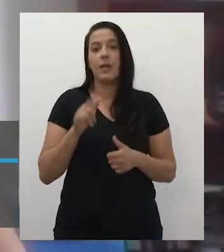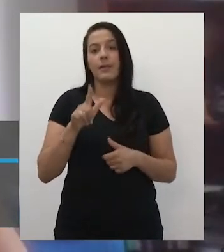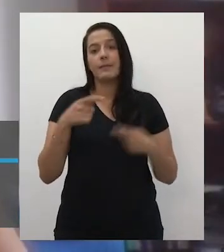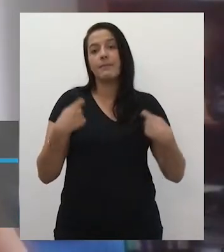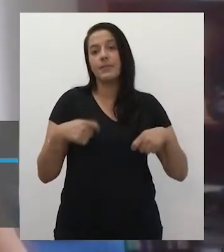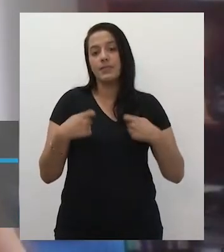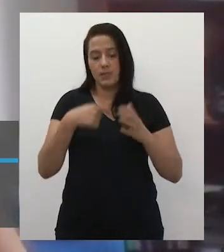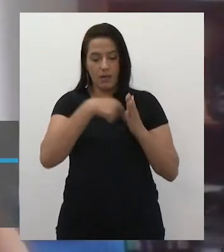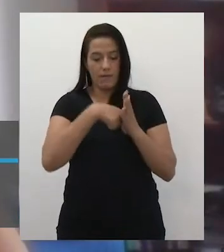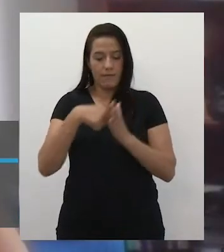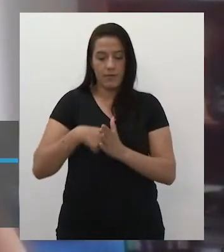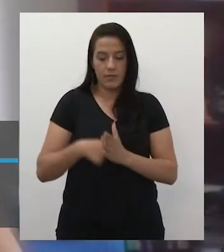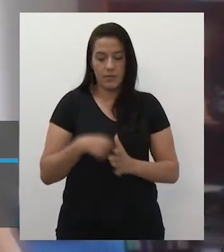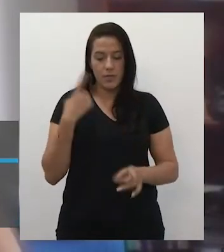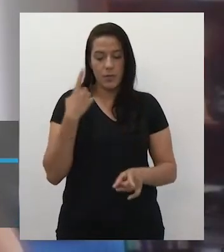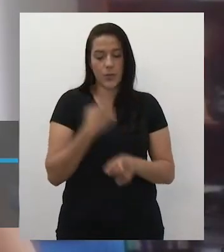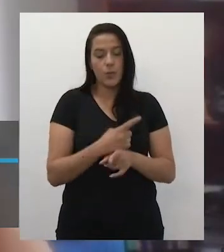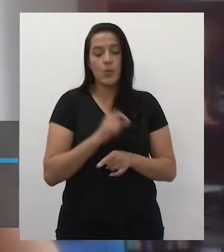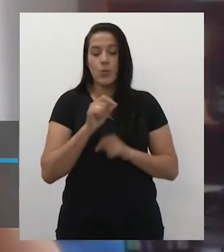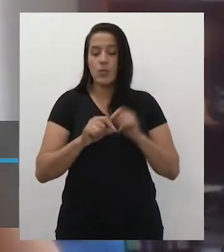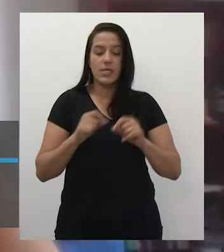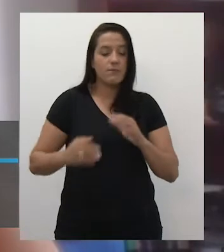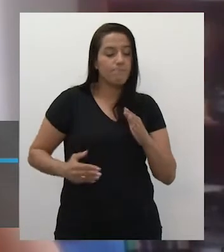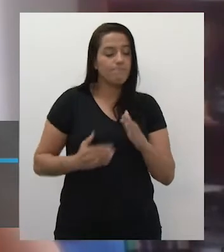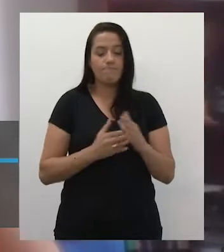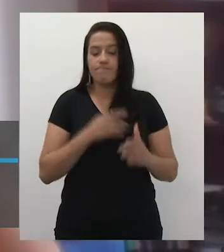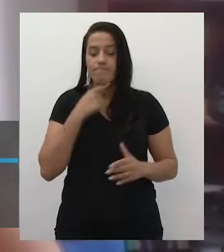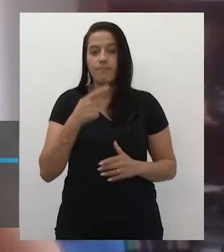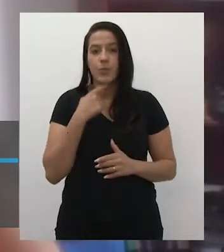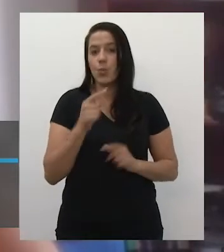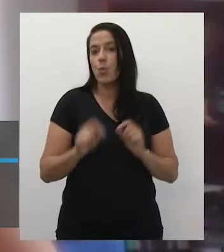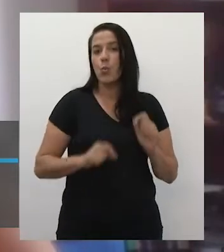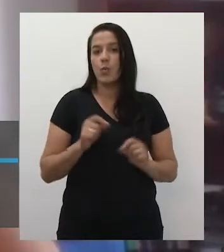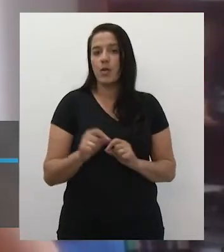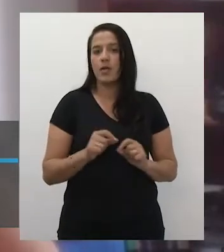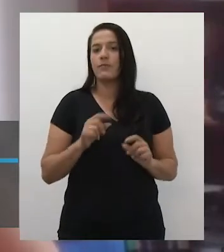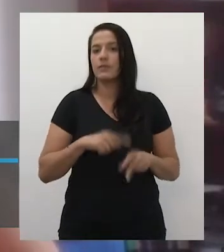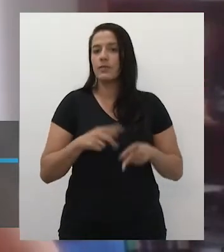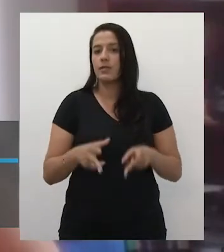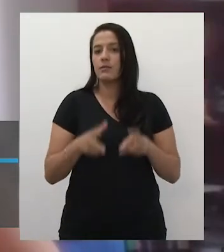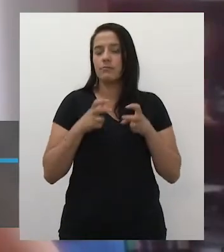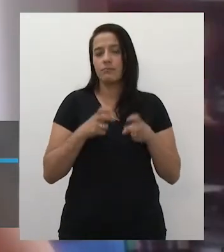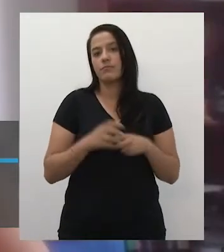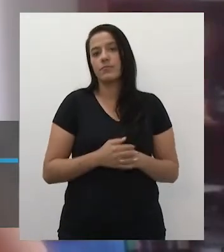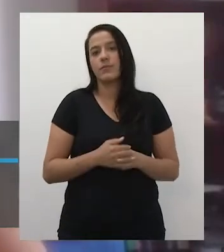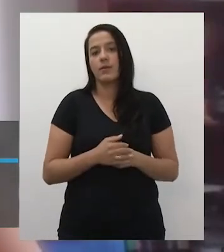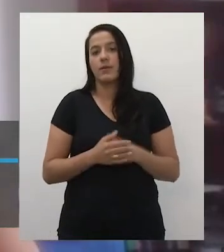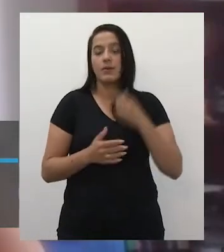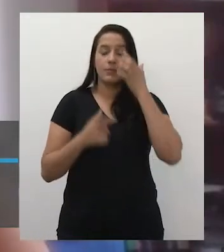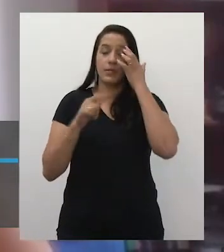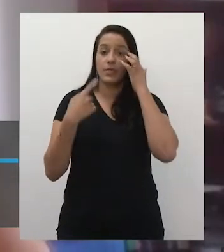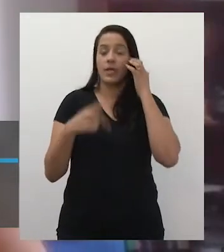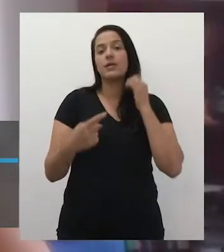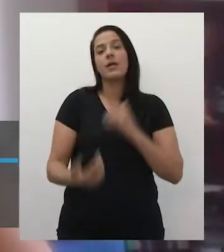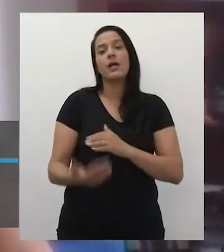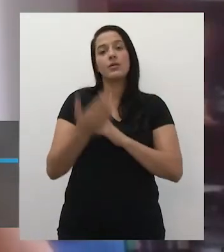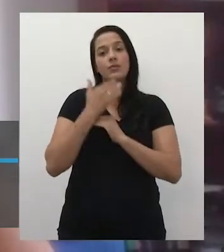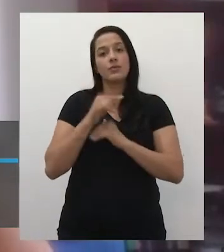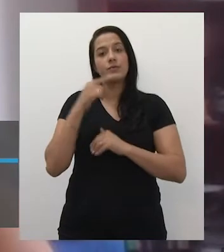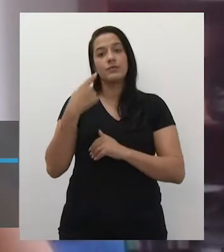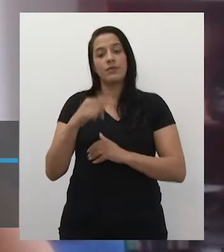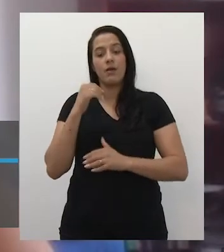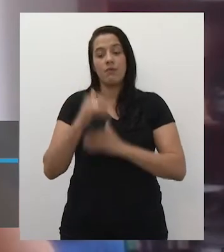estava contemplando a necessidade de fazer esse curso ou de fazer essa atividade, e isso acabou impactando, eu consegui atingir essa